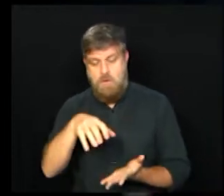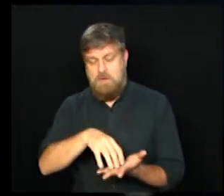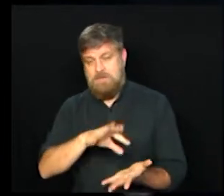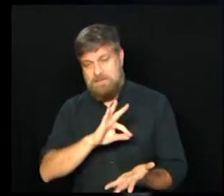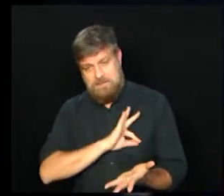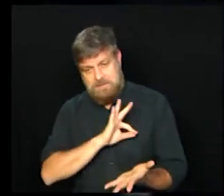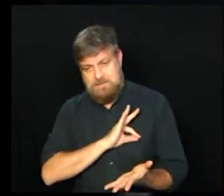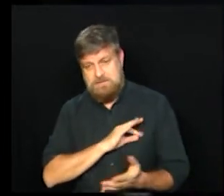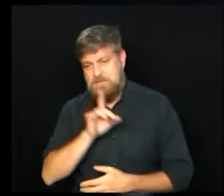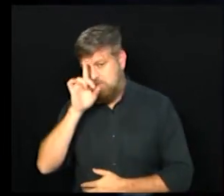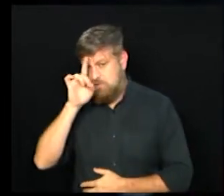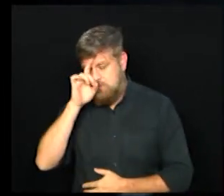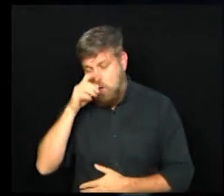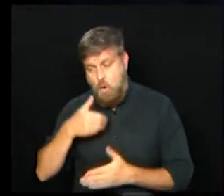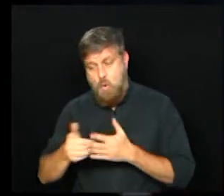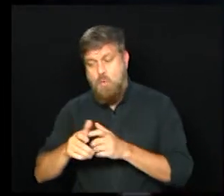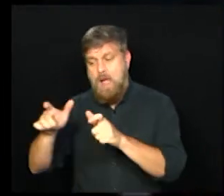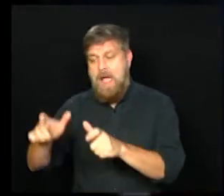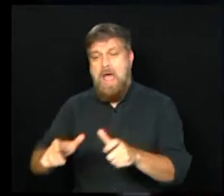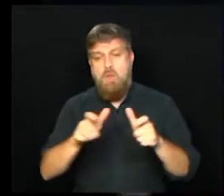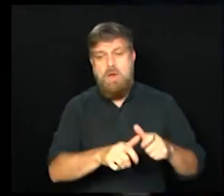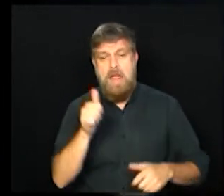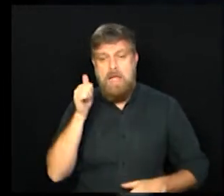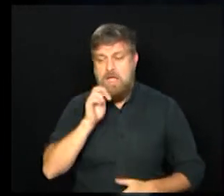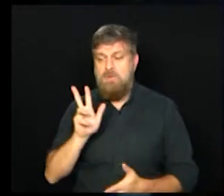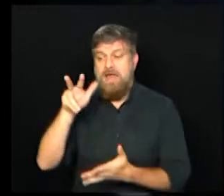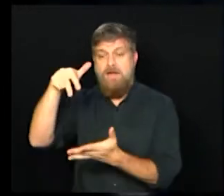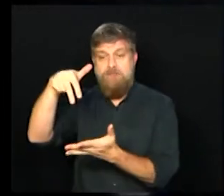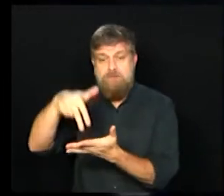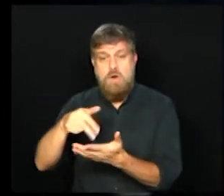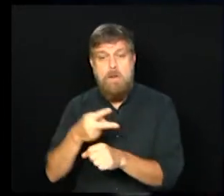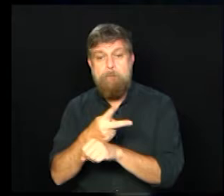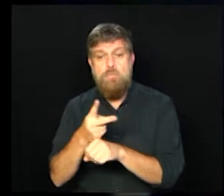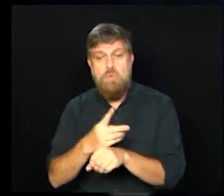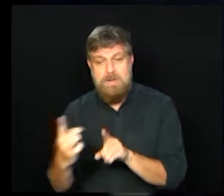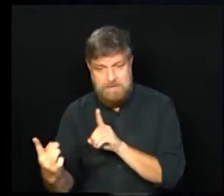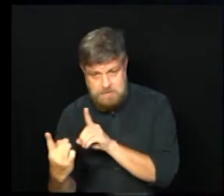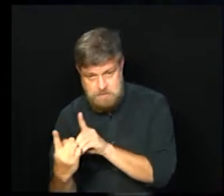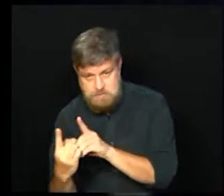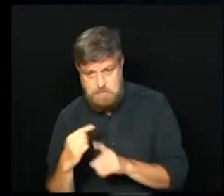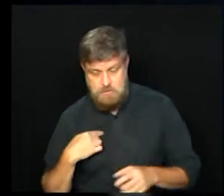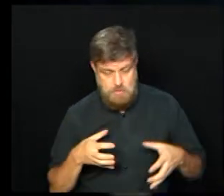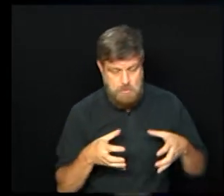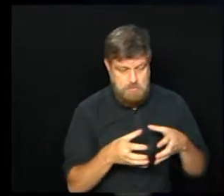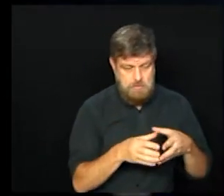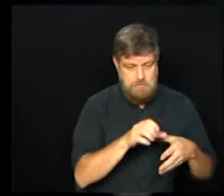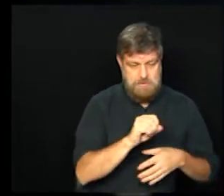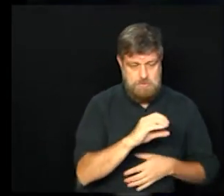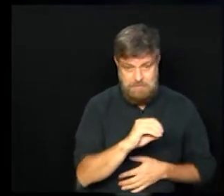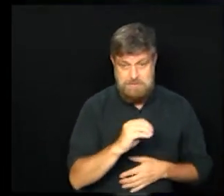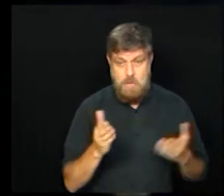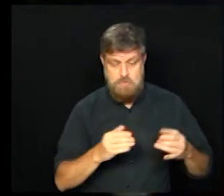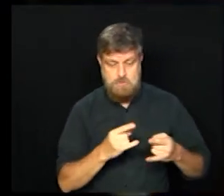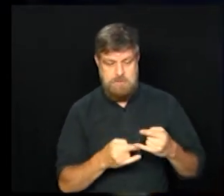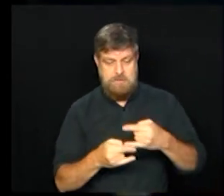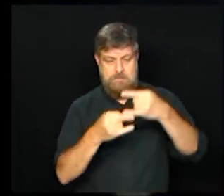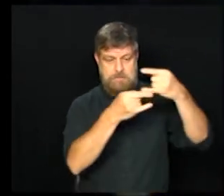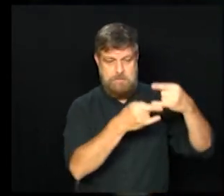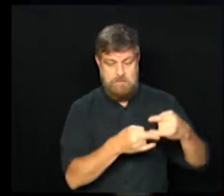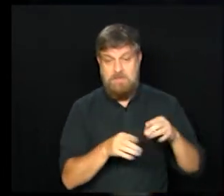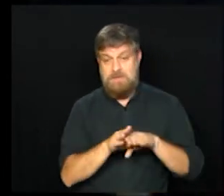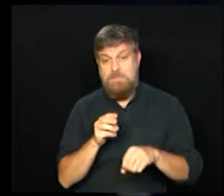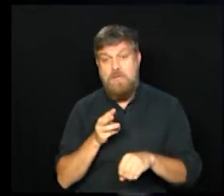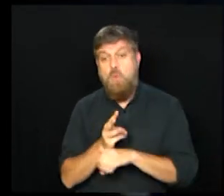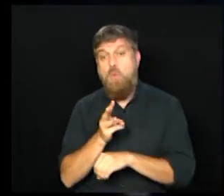seja no hospital, onde que ela for procurar atendimento. O SOS hoje está atendendo via online, né, pelo WhatsApp, até